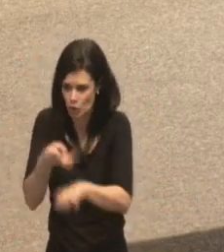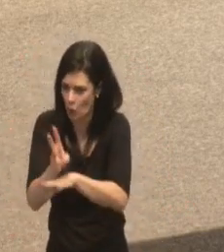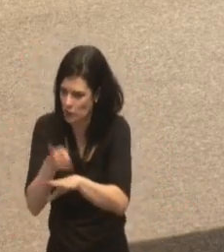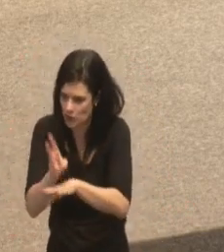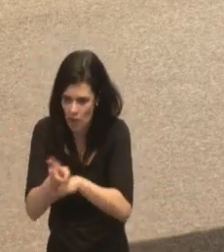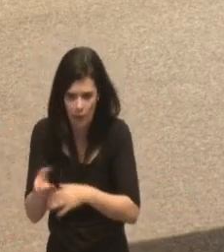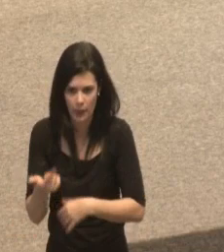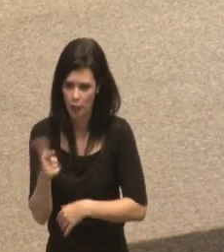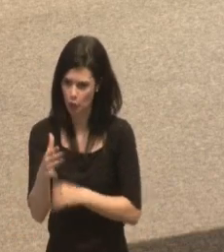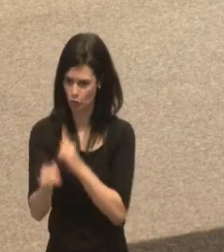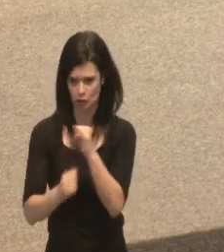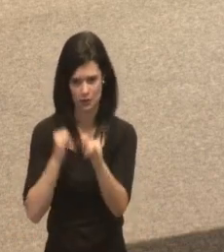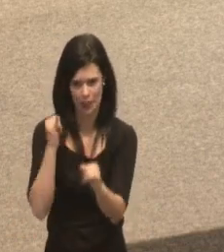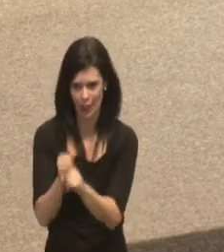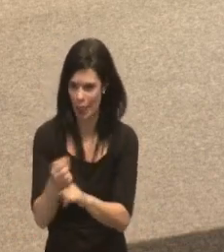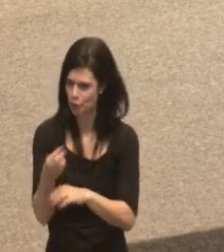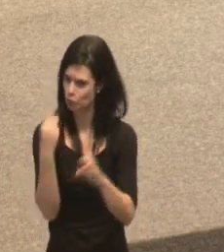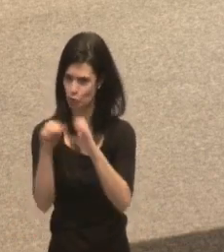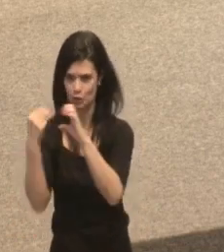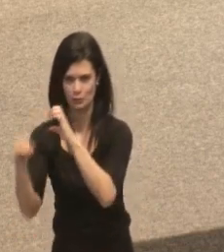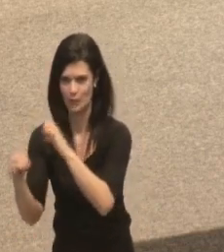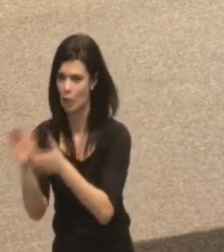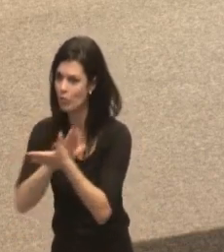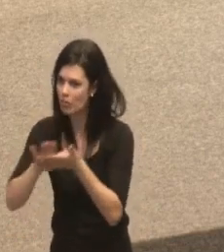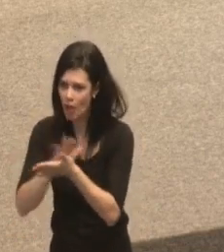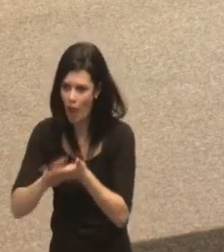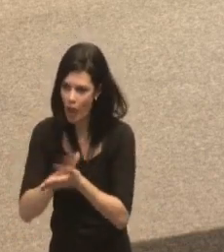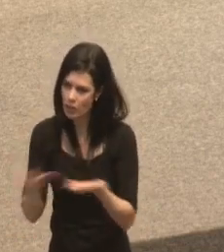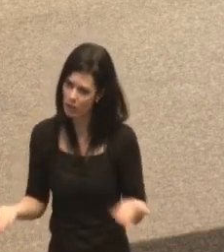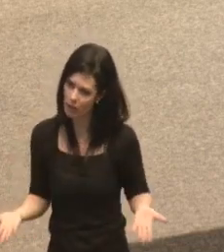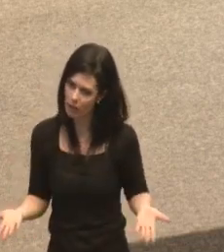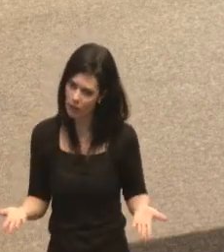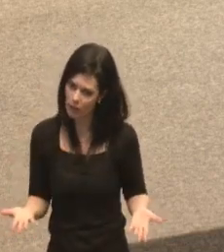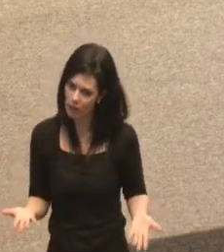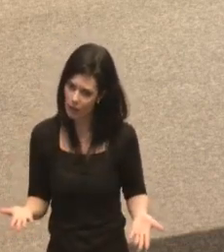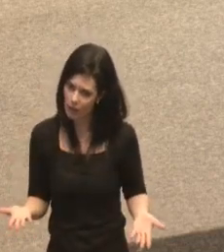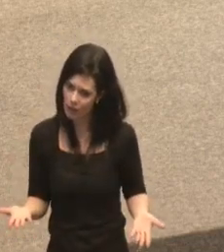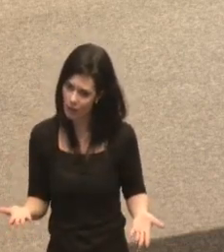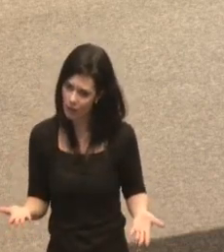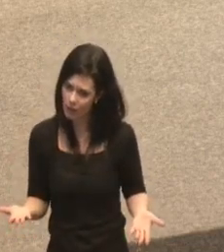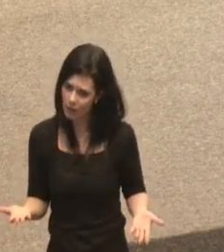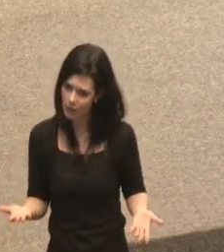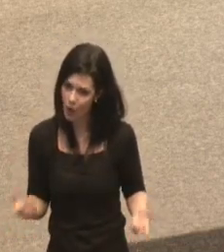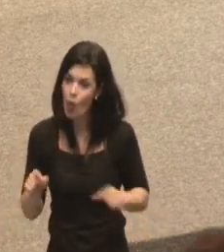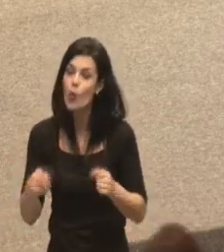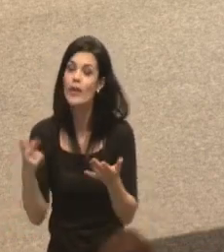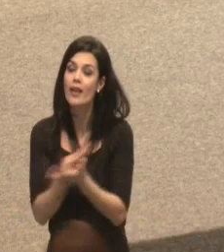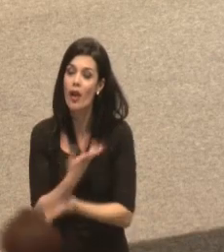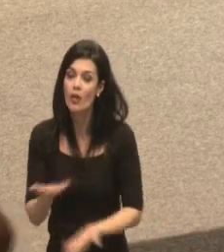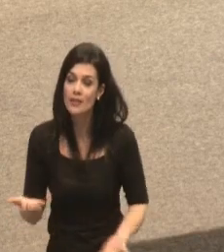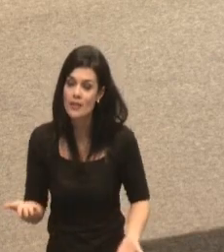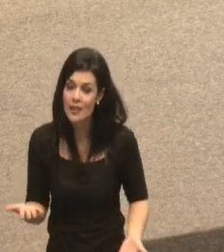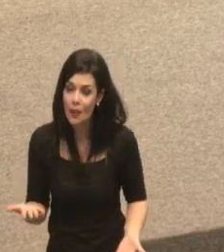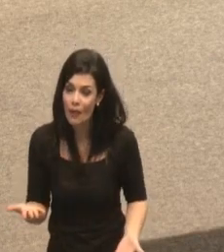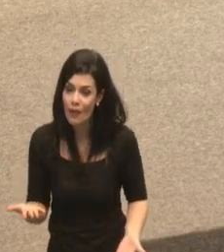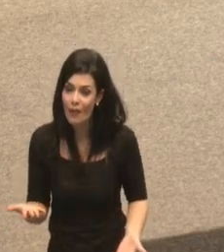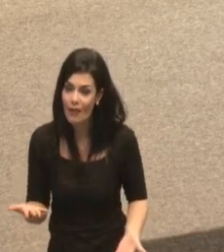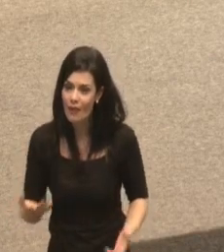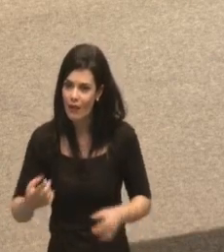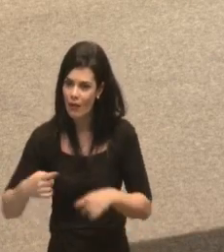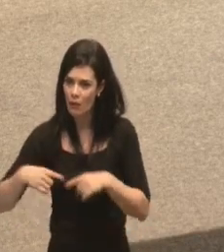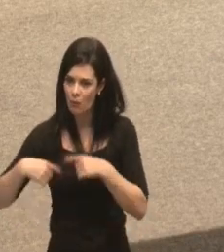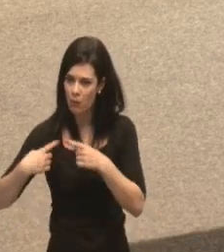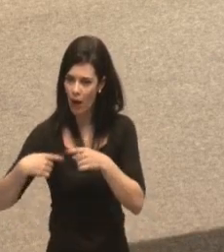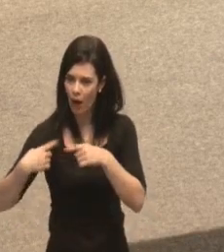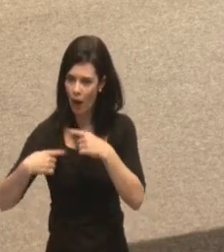liderou esse movimento de multiplicação da palavra de Deus para que ela chegasse tanto em Filipos quanto em Tororó, no interior da Bahia,